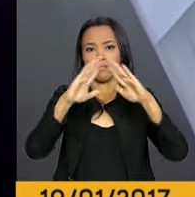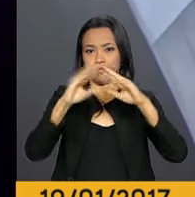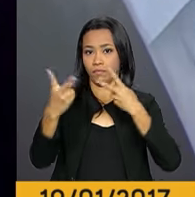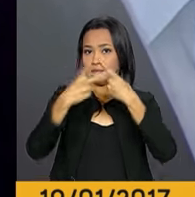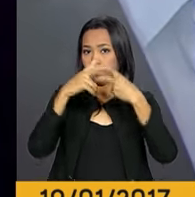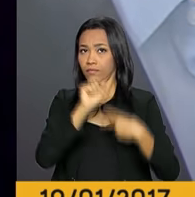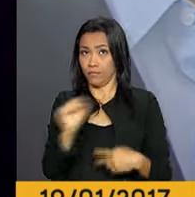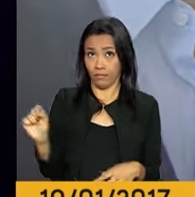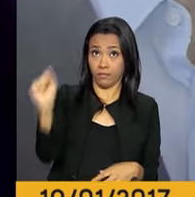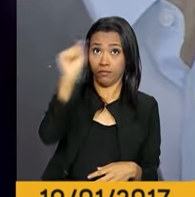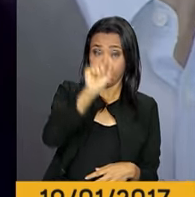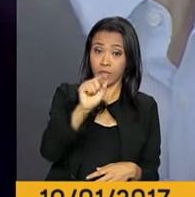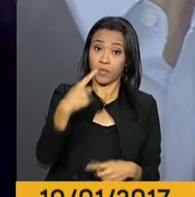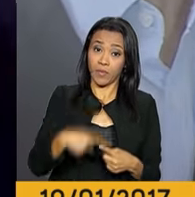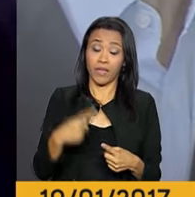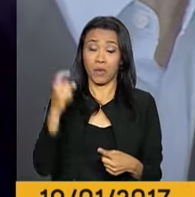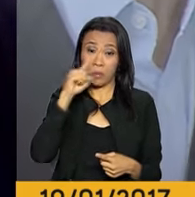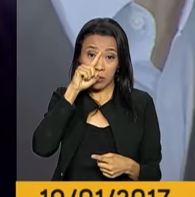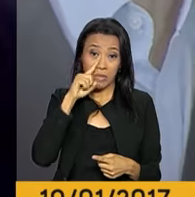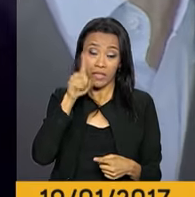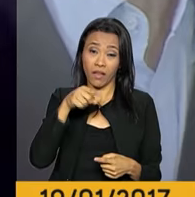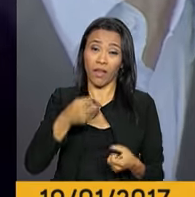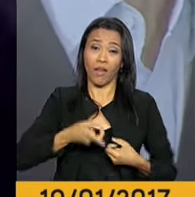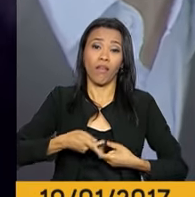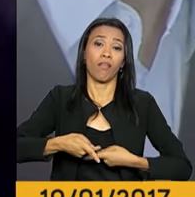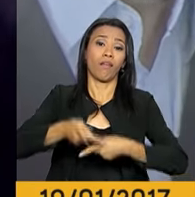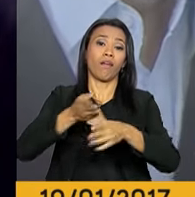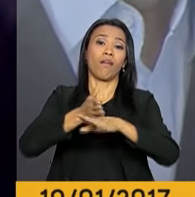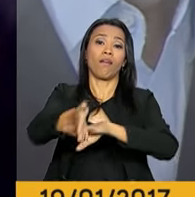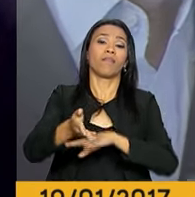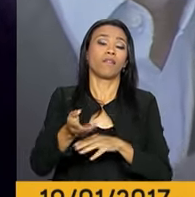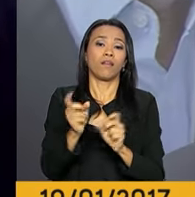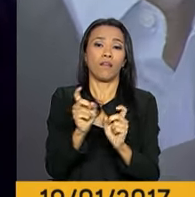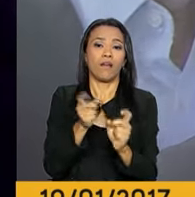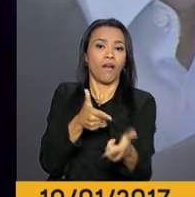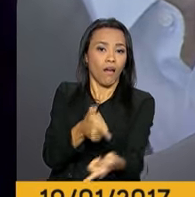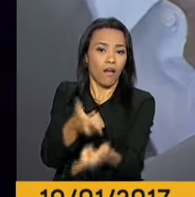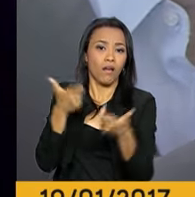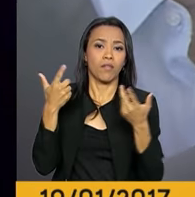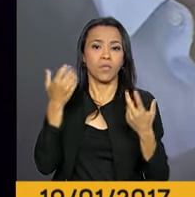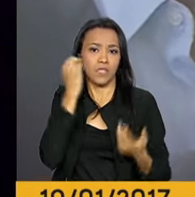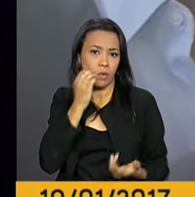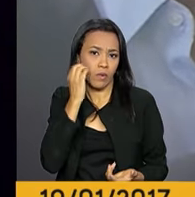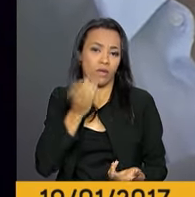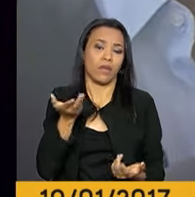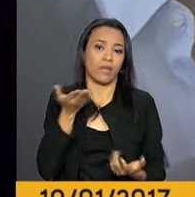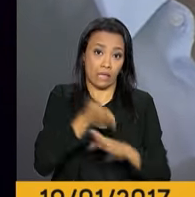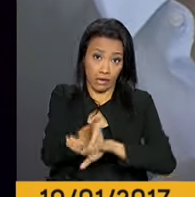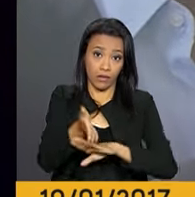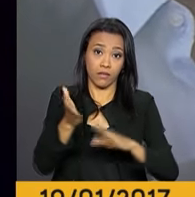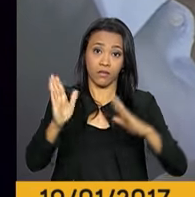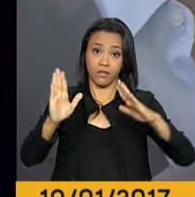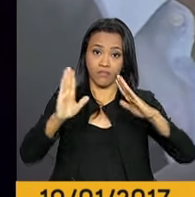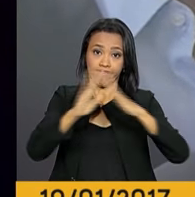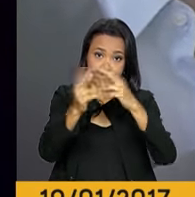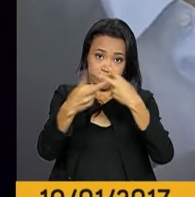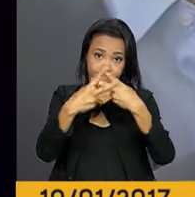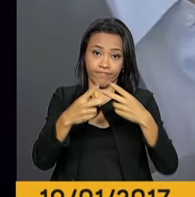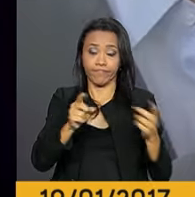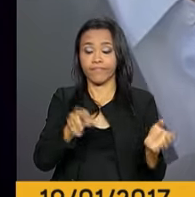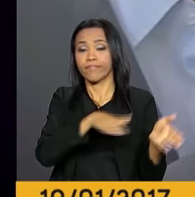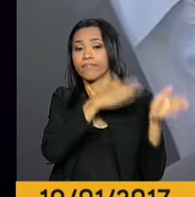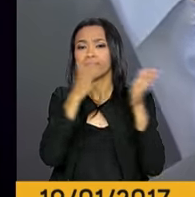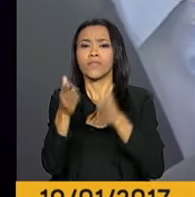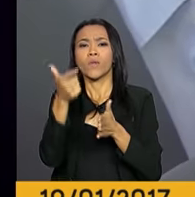muito a situação do presídio é a entrada de armas, celulares, etc. Primeiro ponto. Segundo ponto, no tocante à detecção